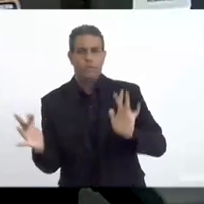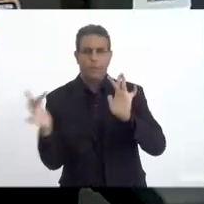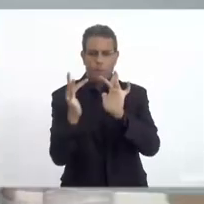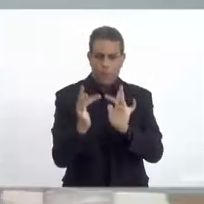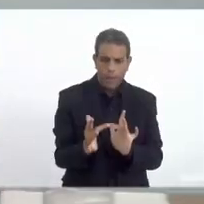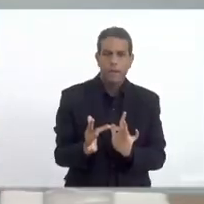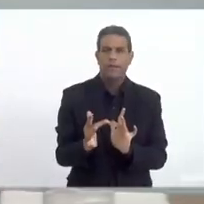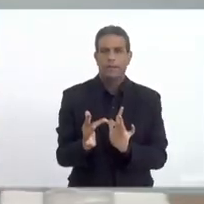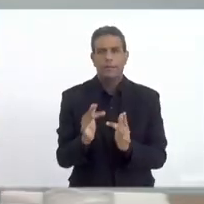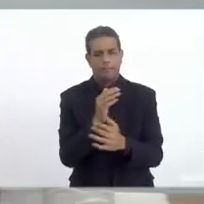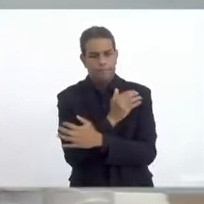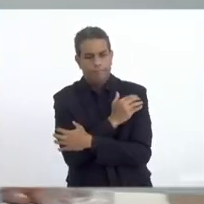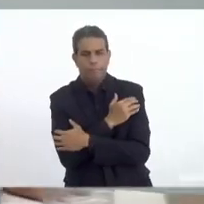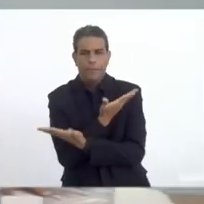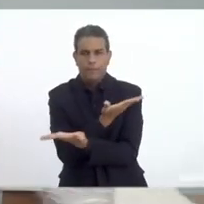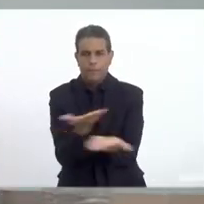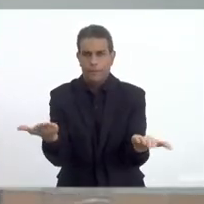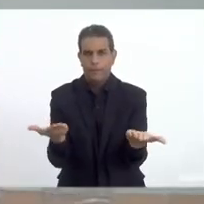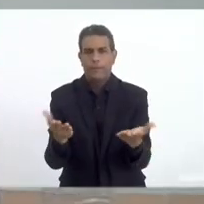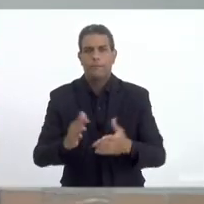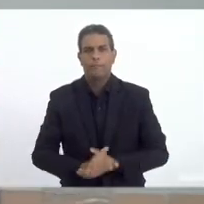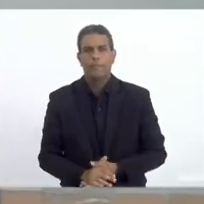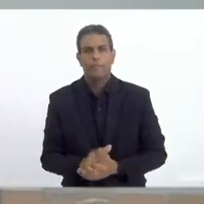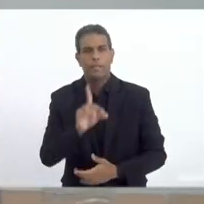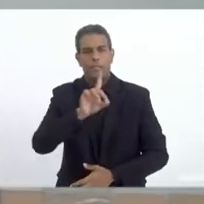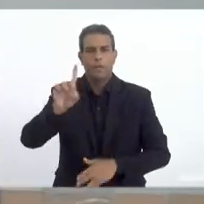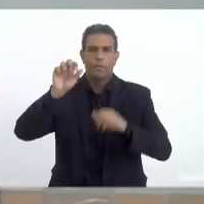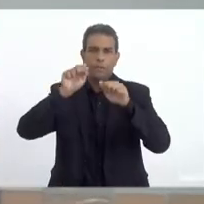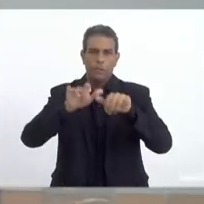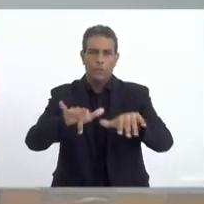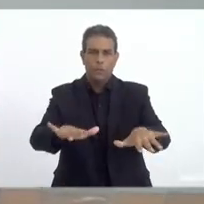permanente aqui. Mando um abraço a todos também. Fiquem com Deus.